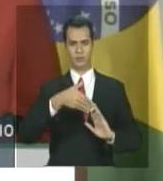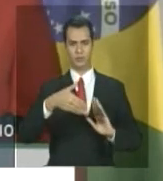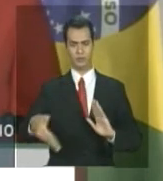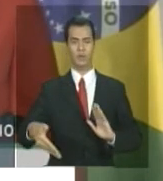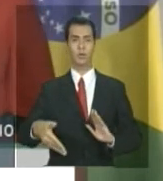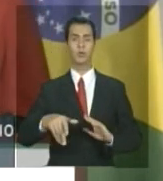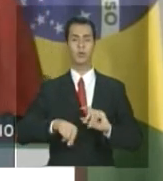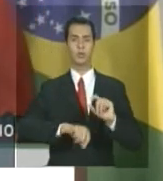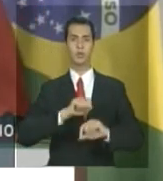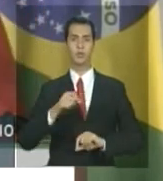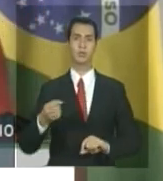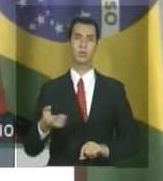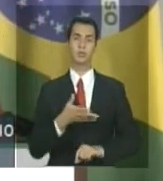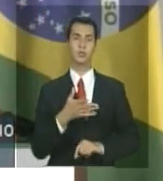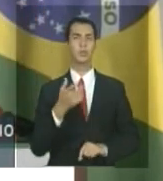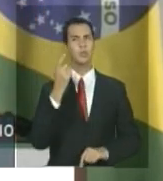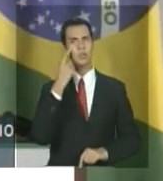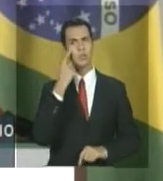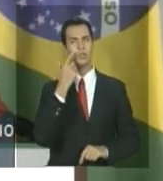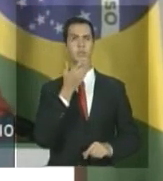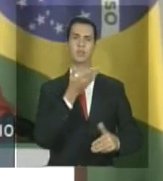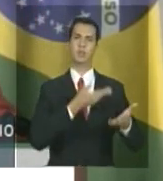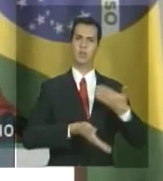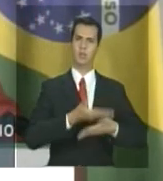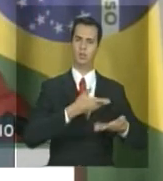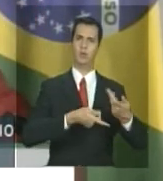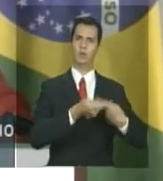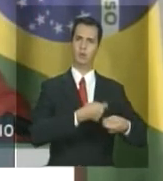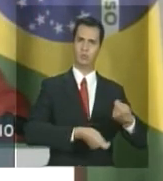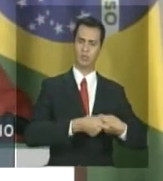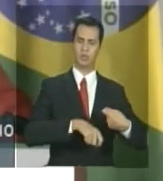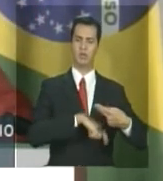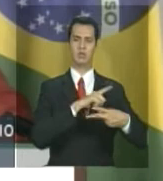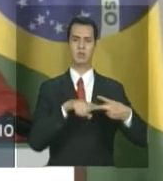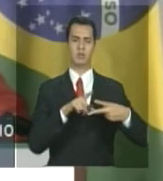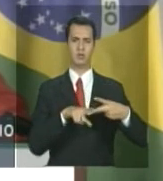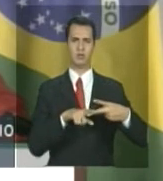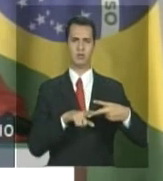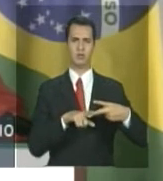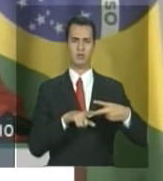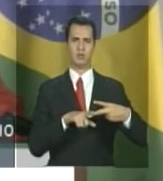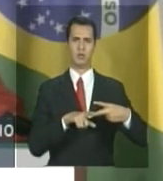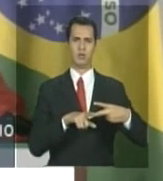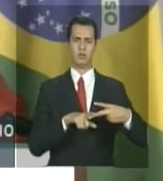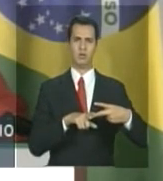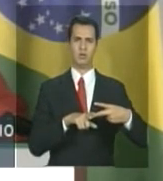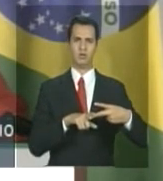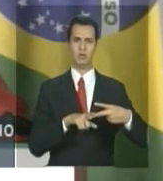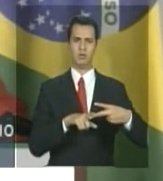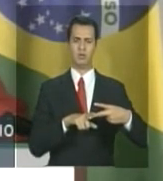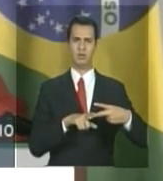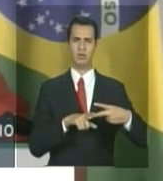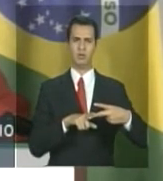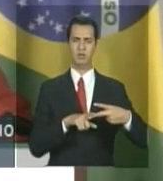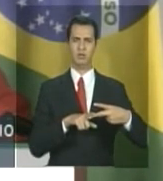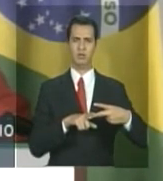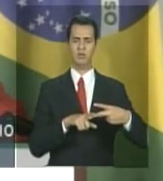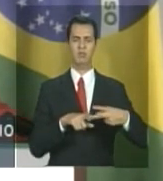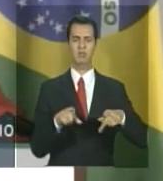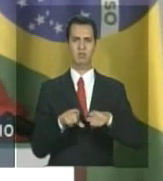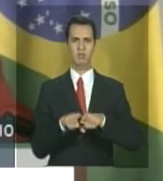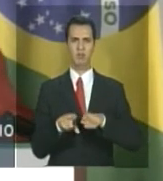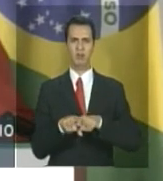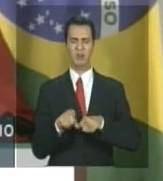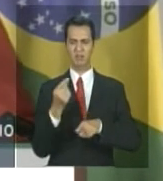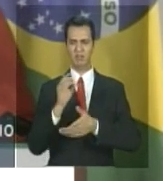às relações comerciais, nem pura e simplesmente a essa ampliação